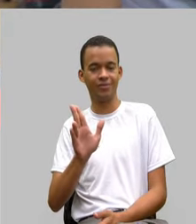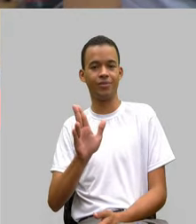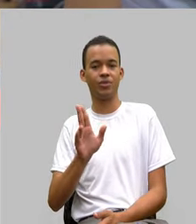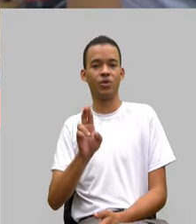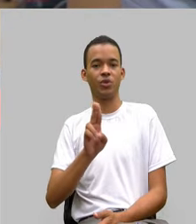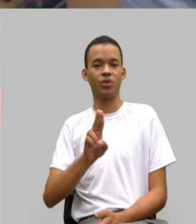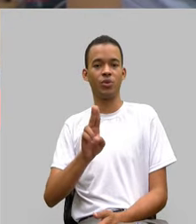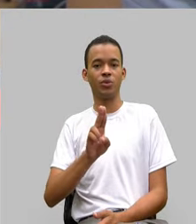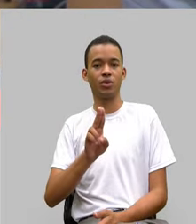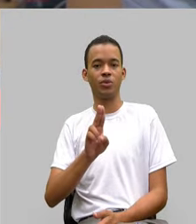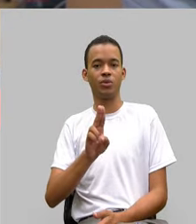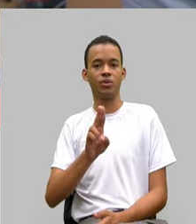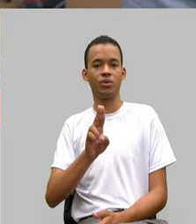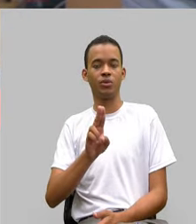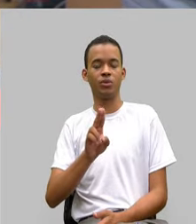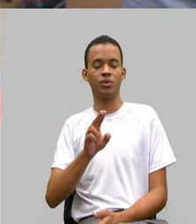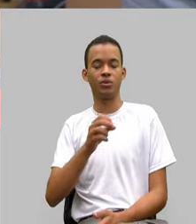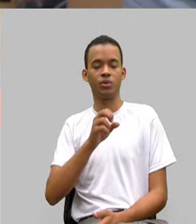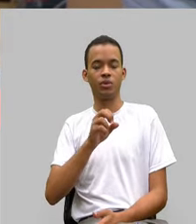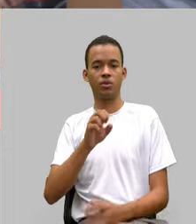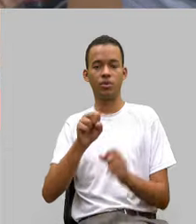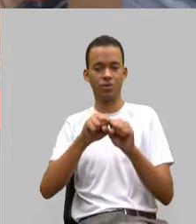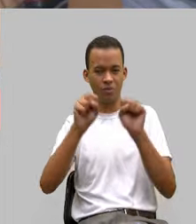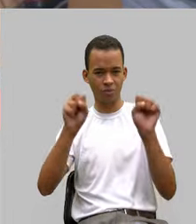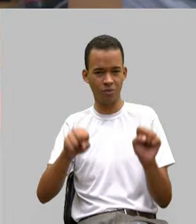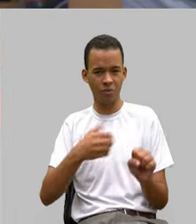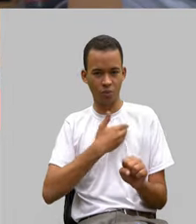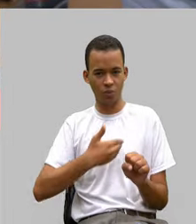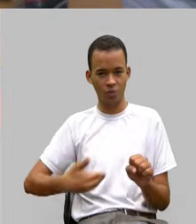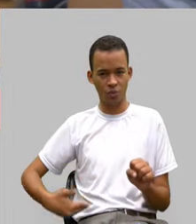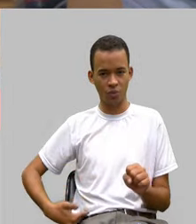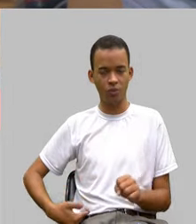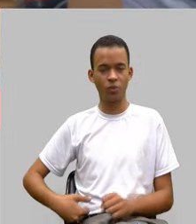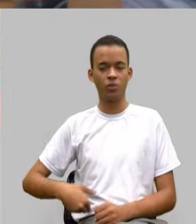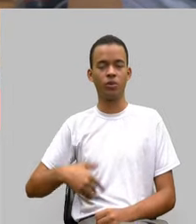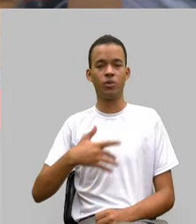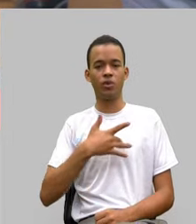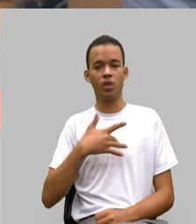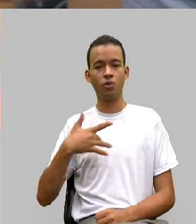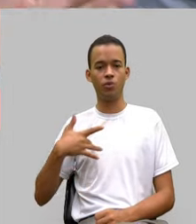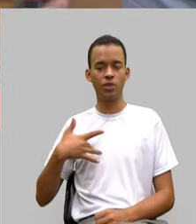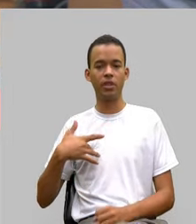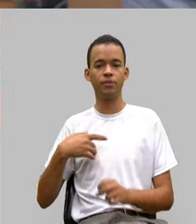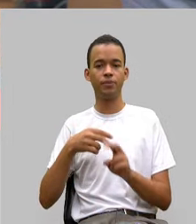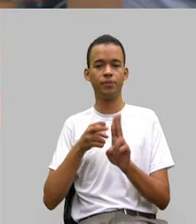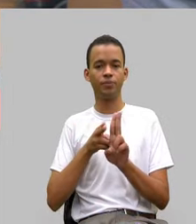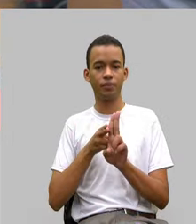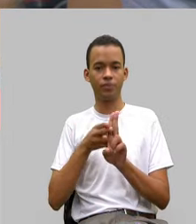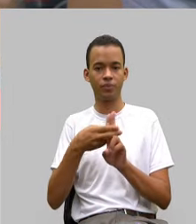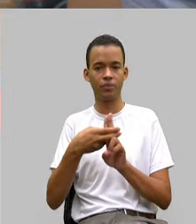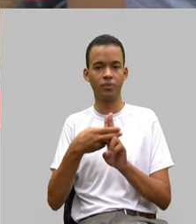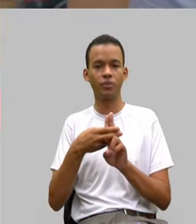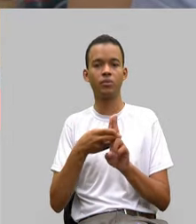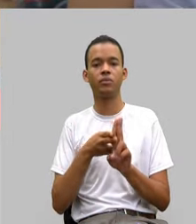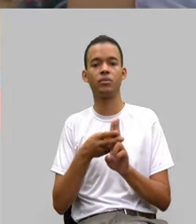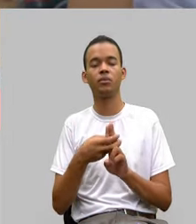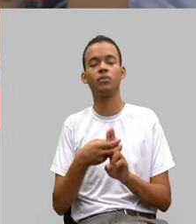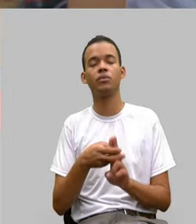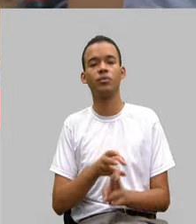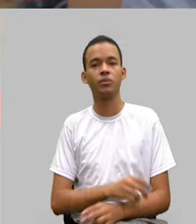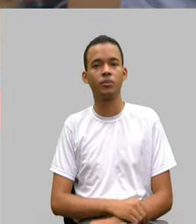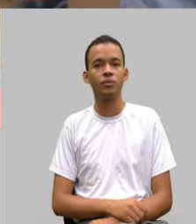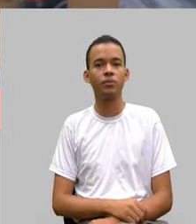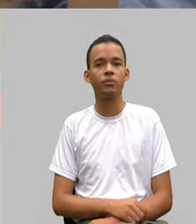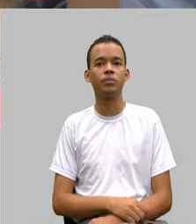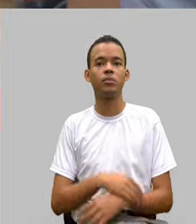vai nos dizer dessa importância ou que é responsável pela política pública a respeito tá aqui hoje então a gente tem